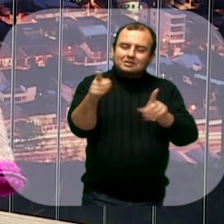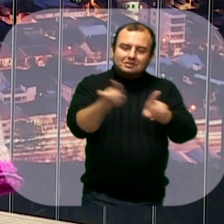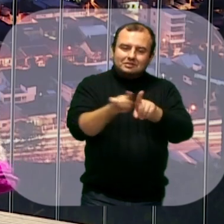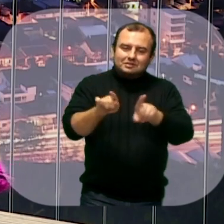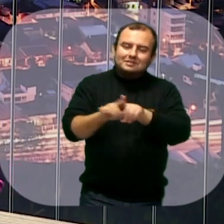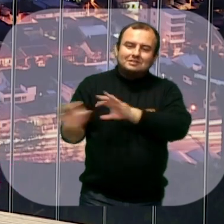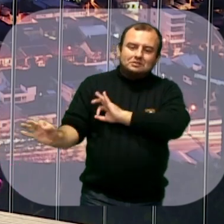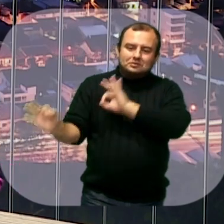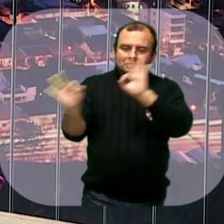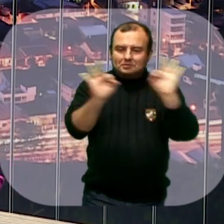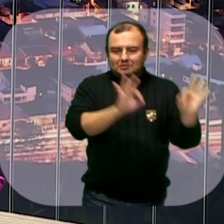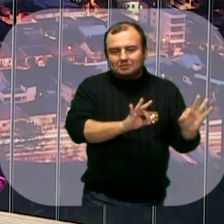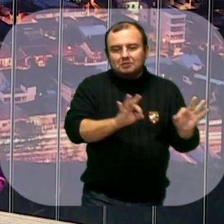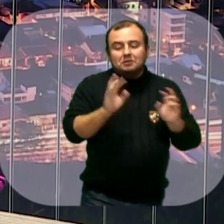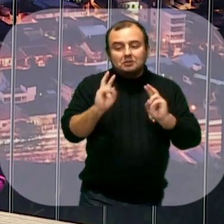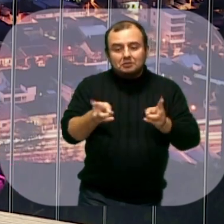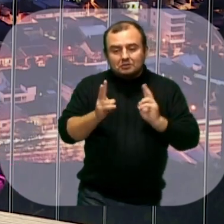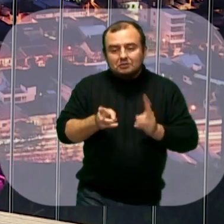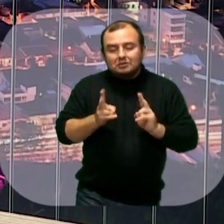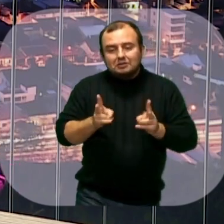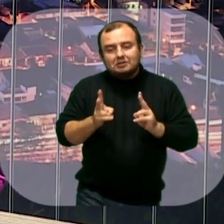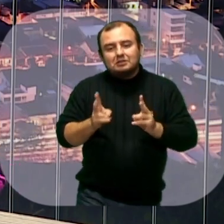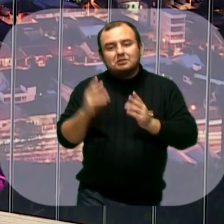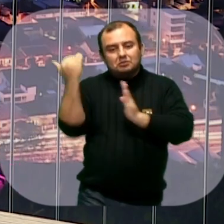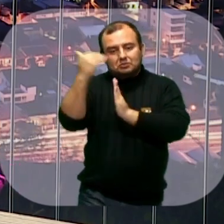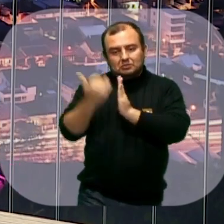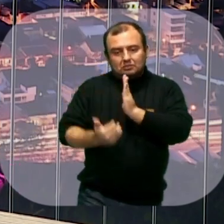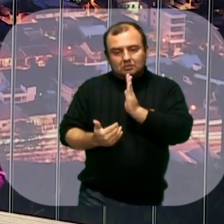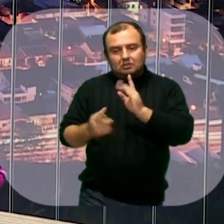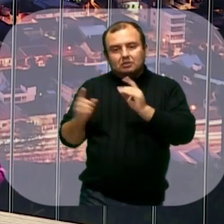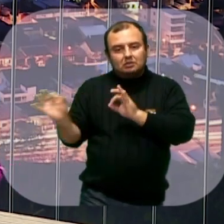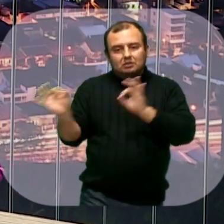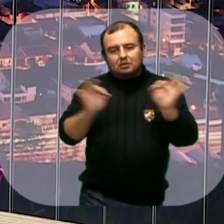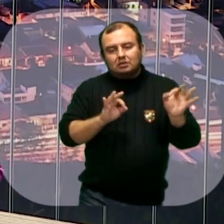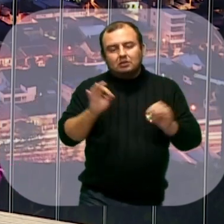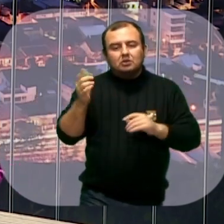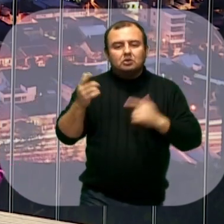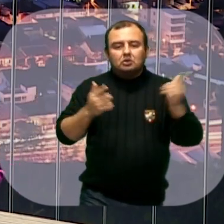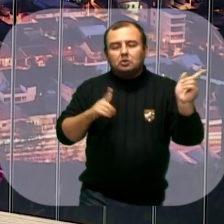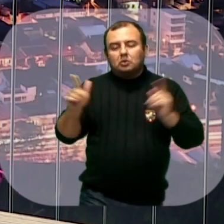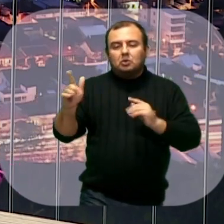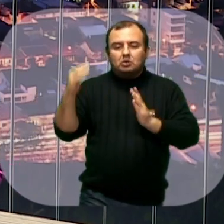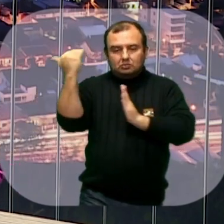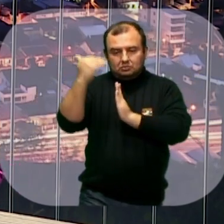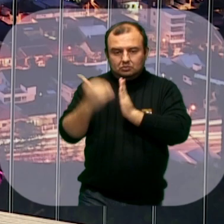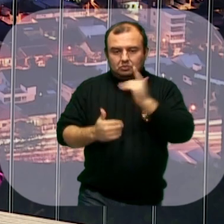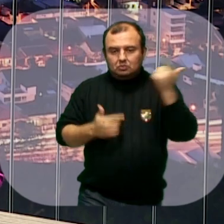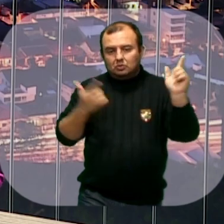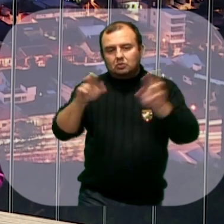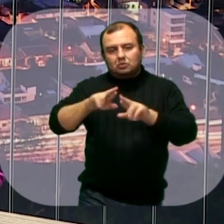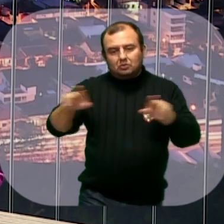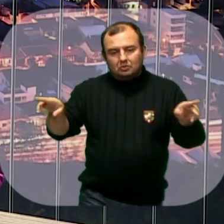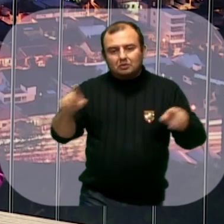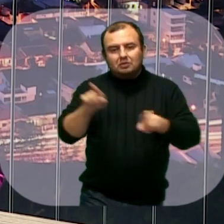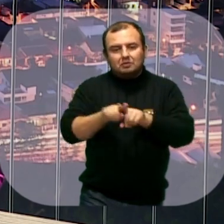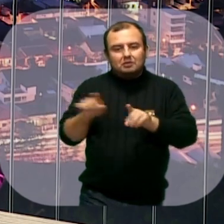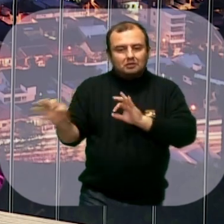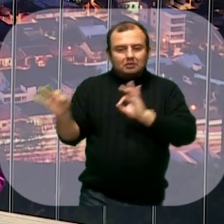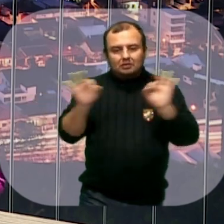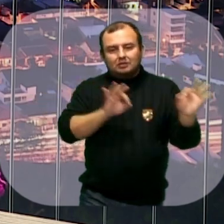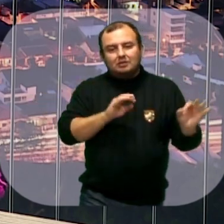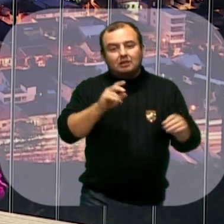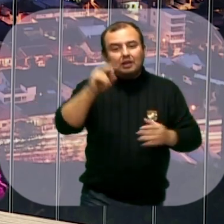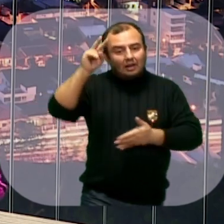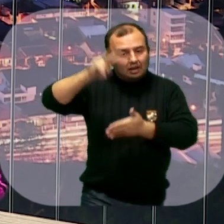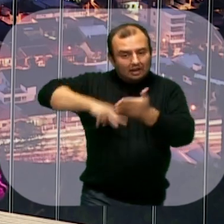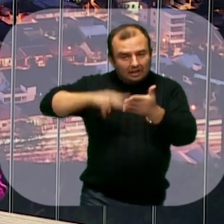você também que nos acompanha. Continue assistindo a nossa programação. E entre assistir a nossa programação e ver outras coisas, assista a nossa programação